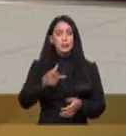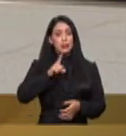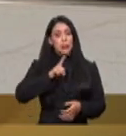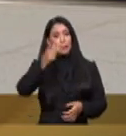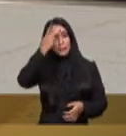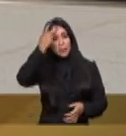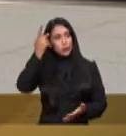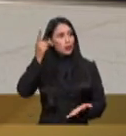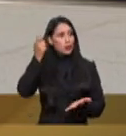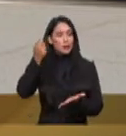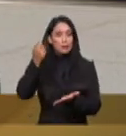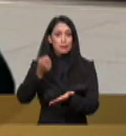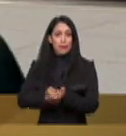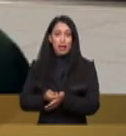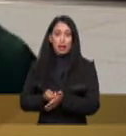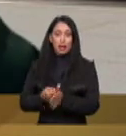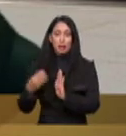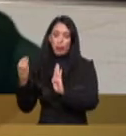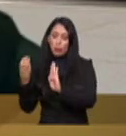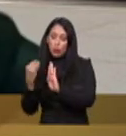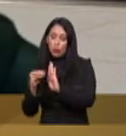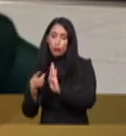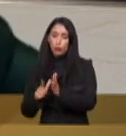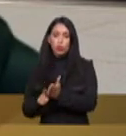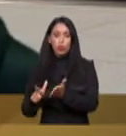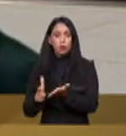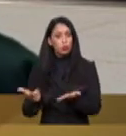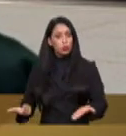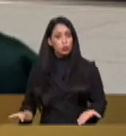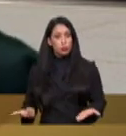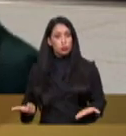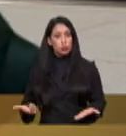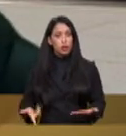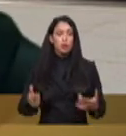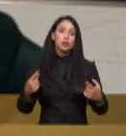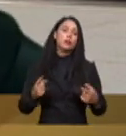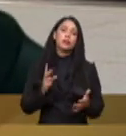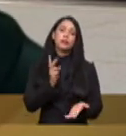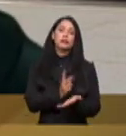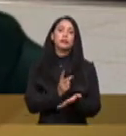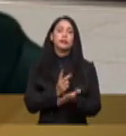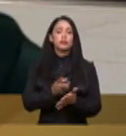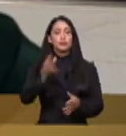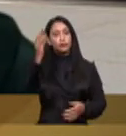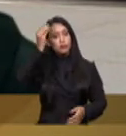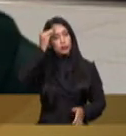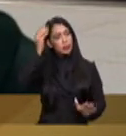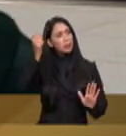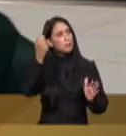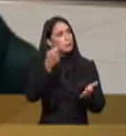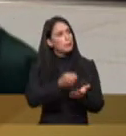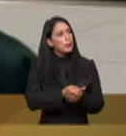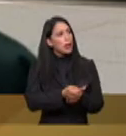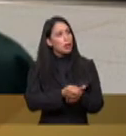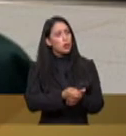paga um jornal para publicar um anúncio. Em suma, em meu entender, o impulsionamento pago de conteúdo